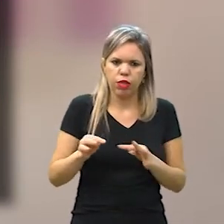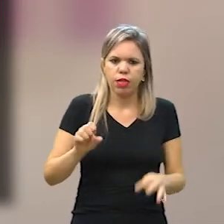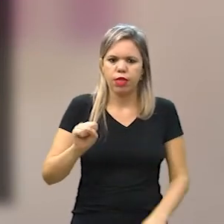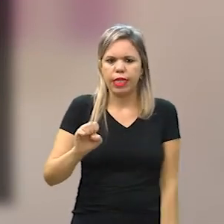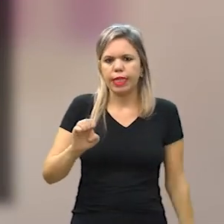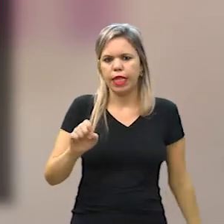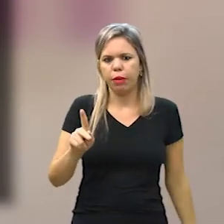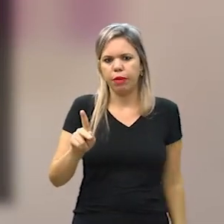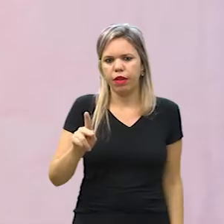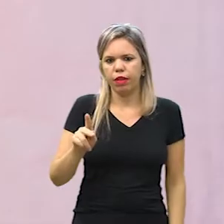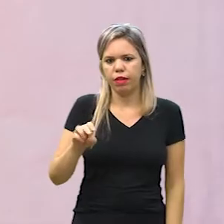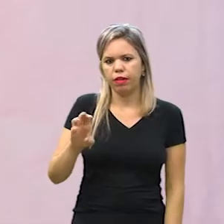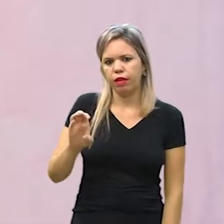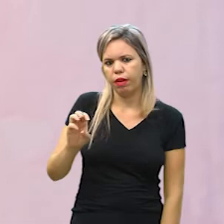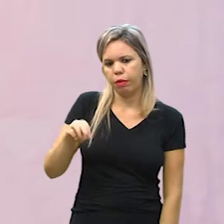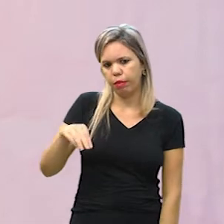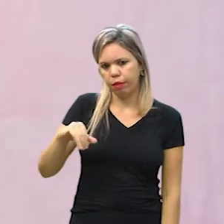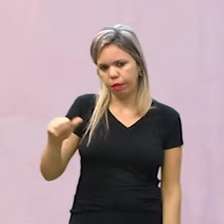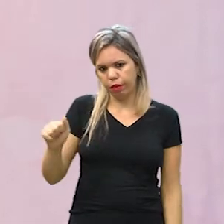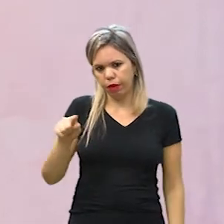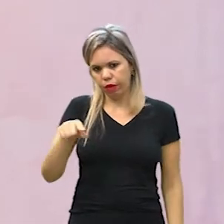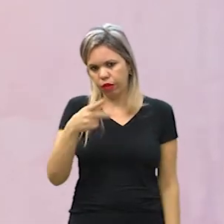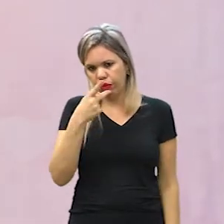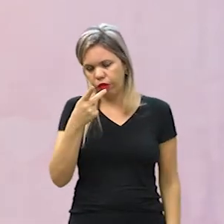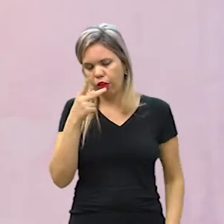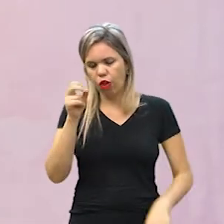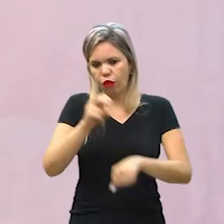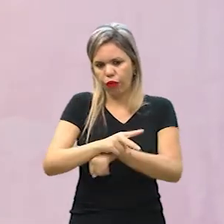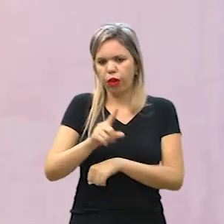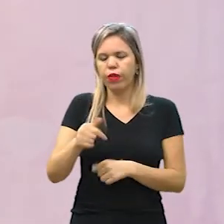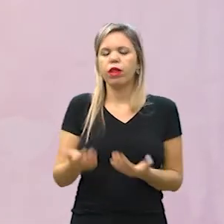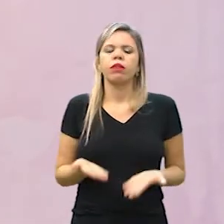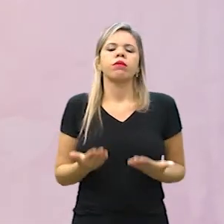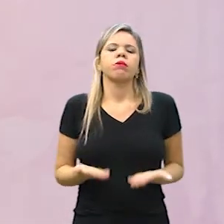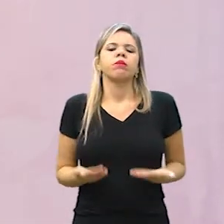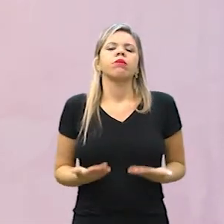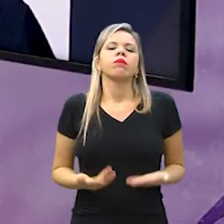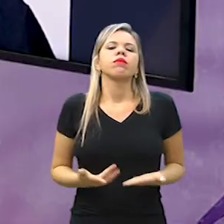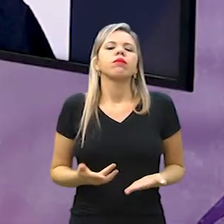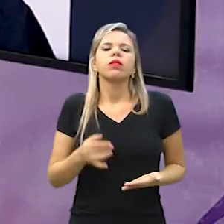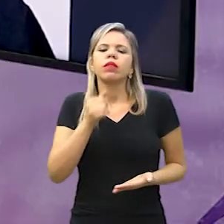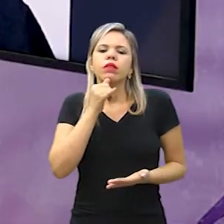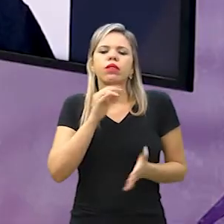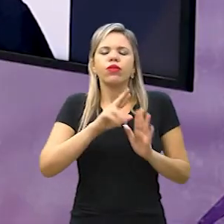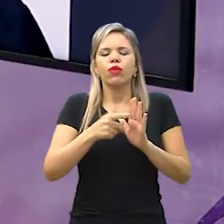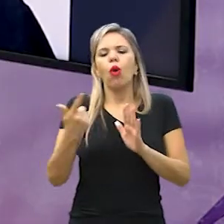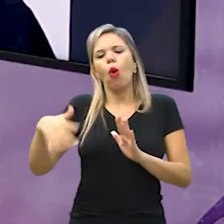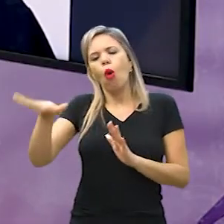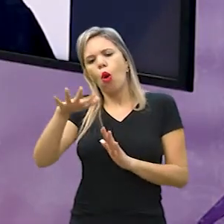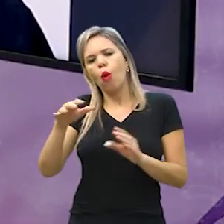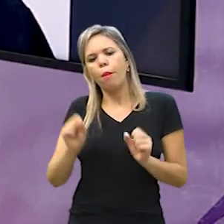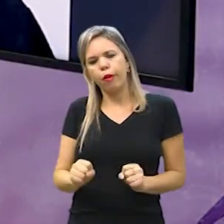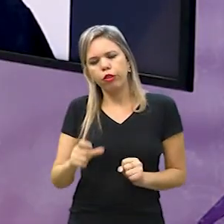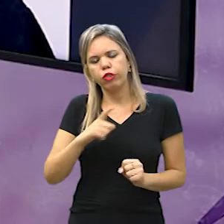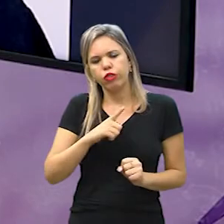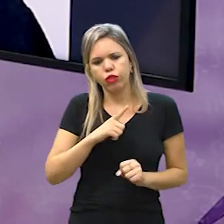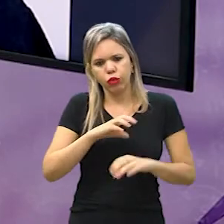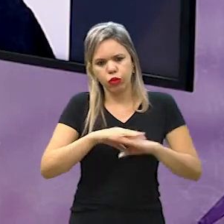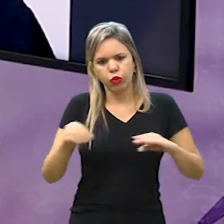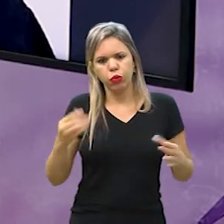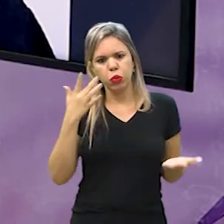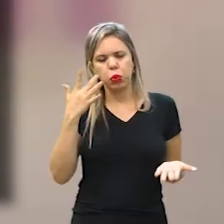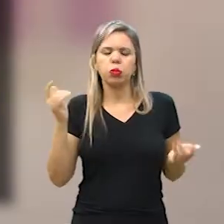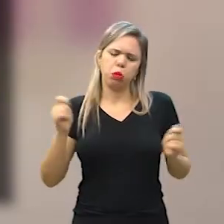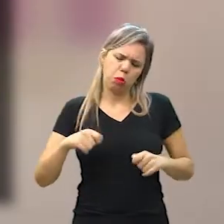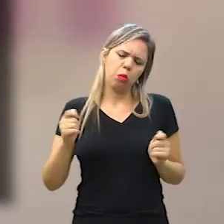da septicemia. E essa, a senhora falou da viral, ela é mais leve. Em relação às demais, elas podem ter